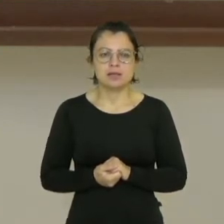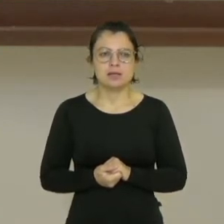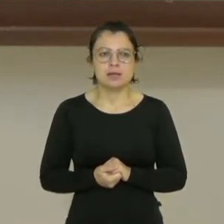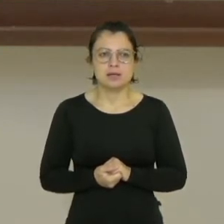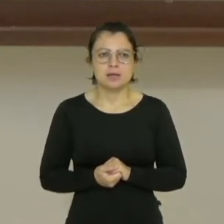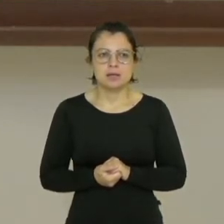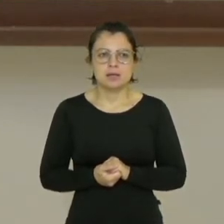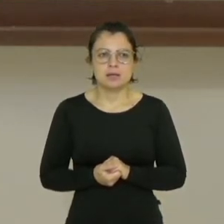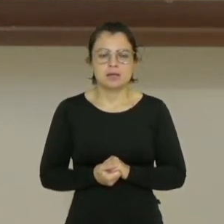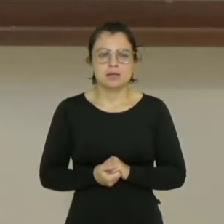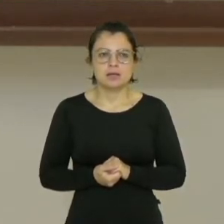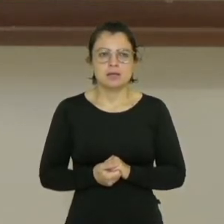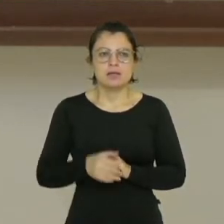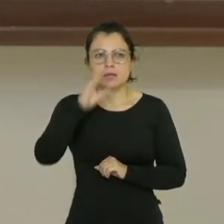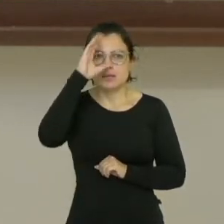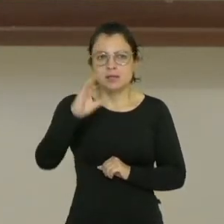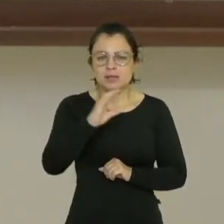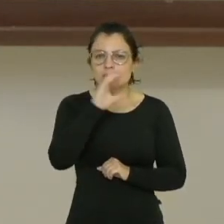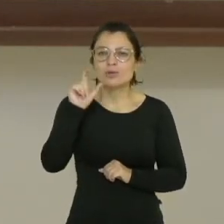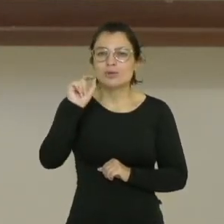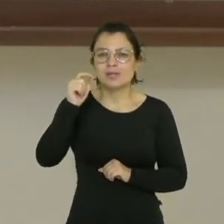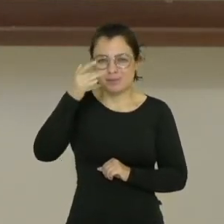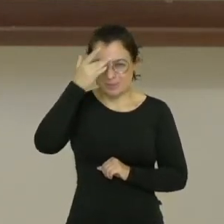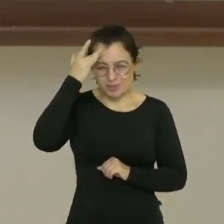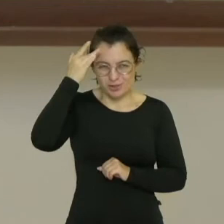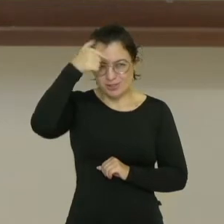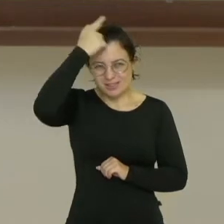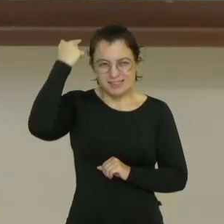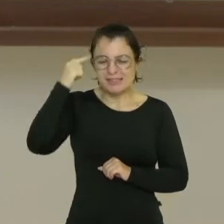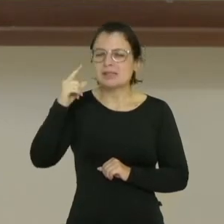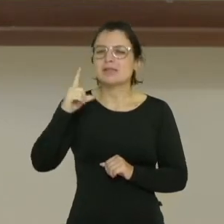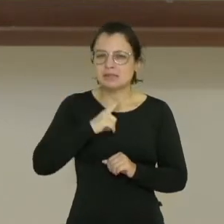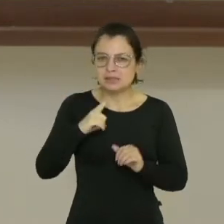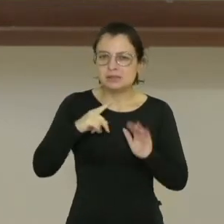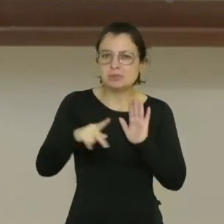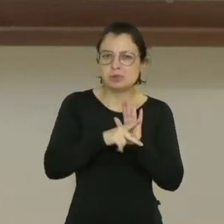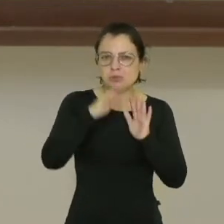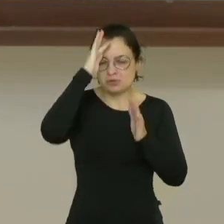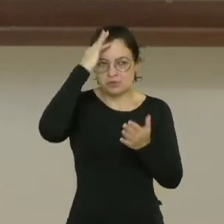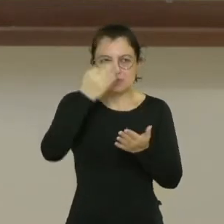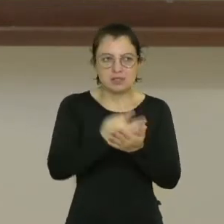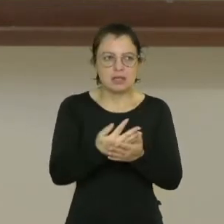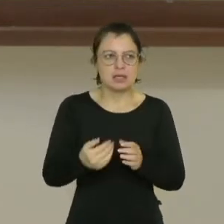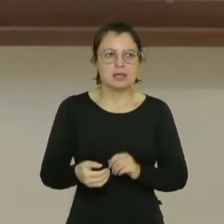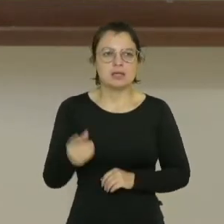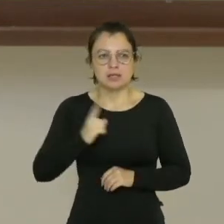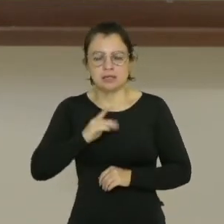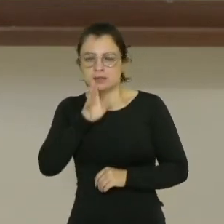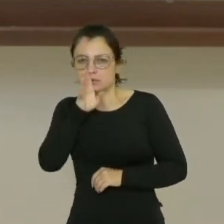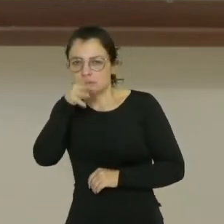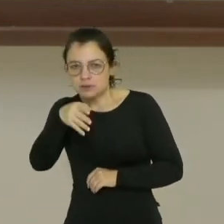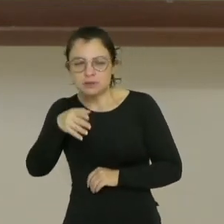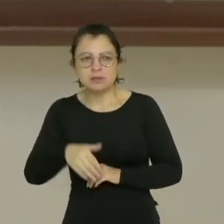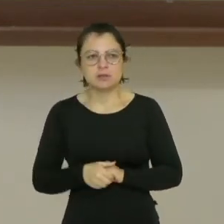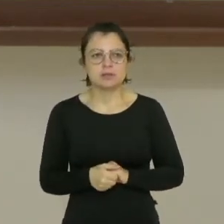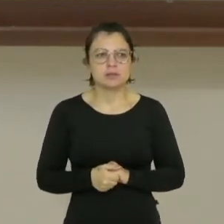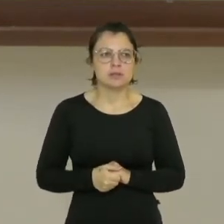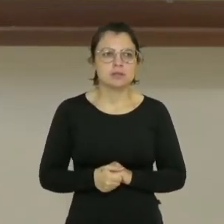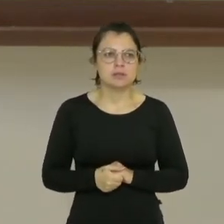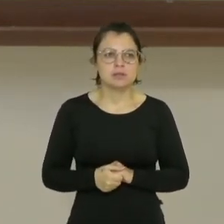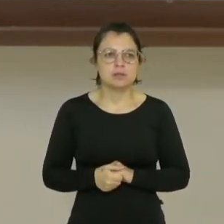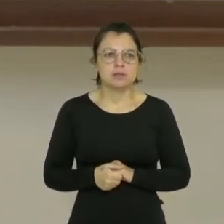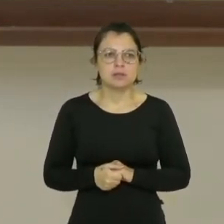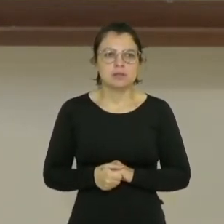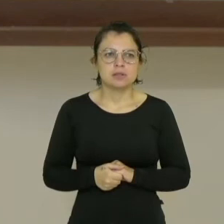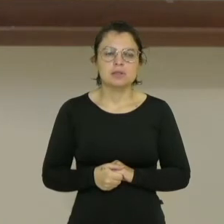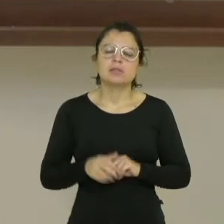Para a Igreja Católica, os santos é algo parte dessa fé, né? Ele então criticava isso, e